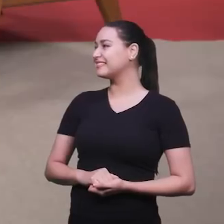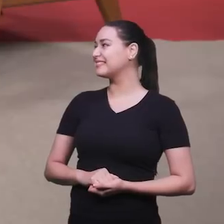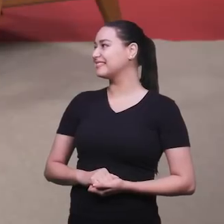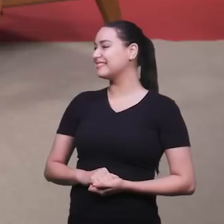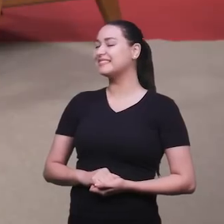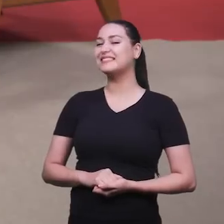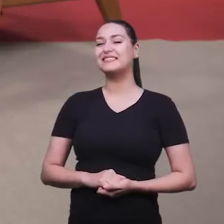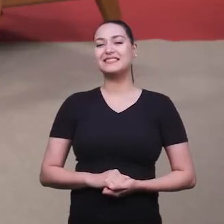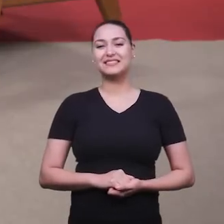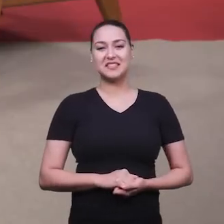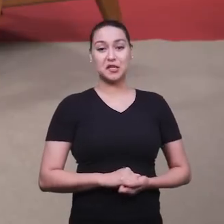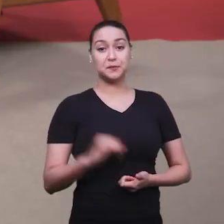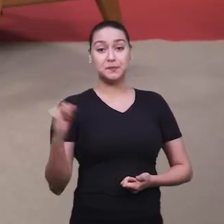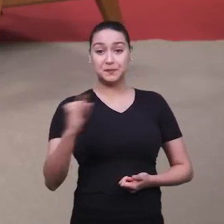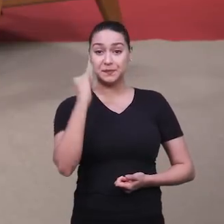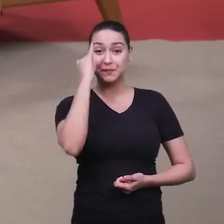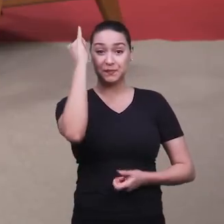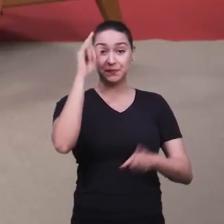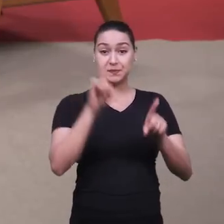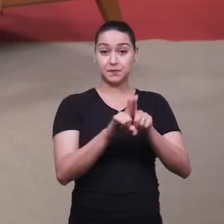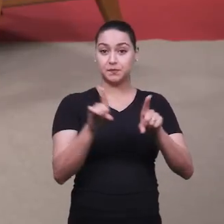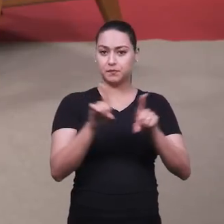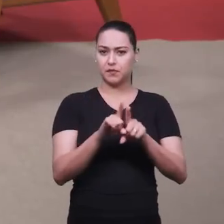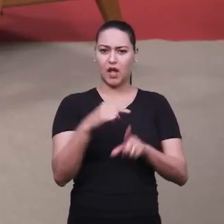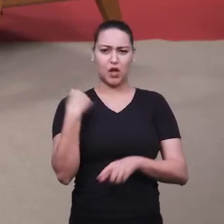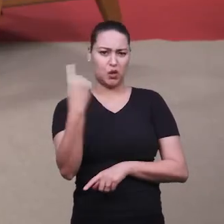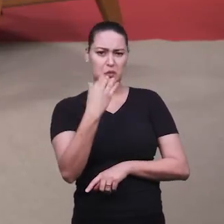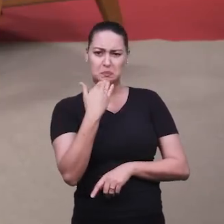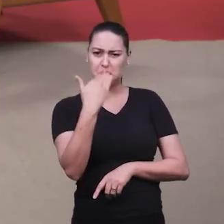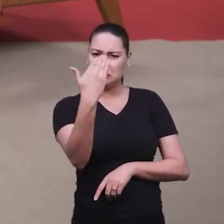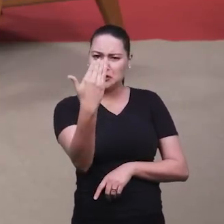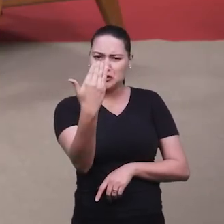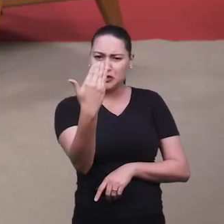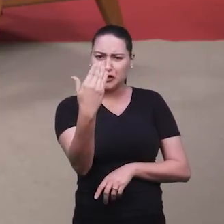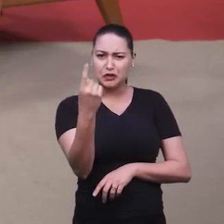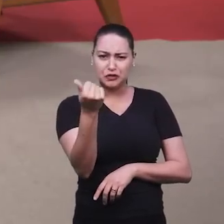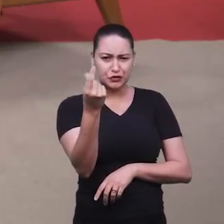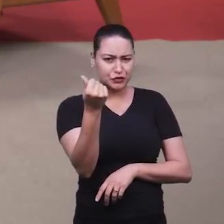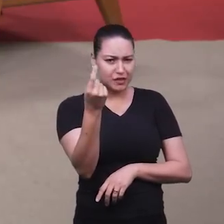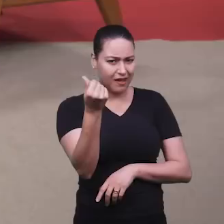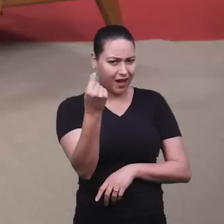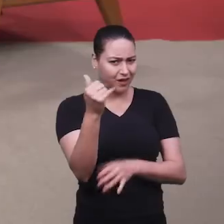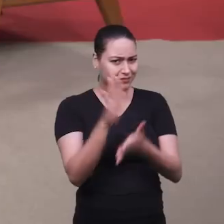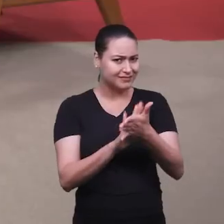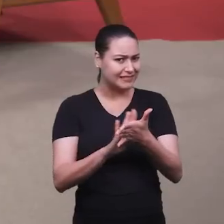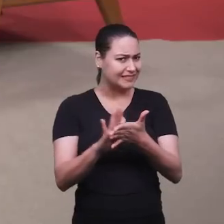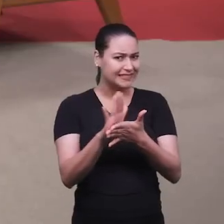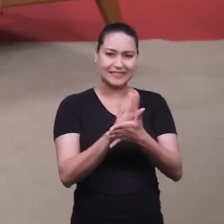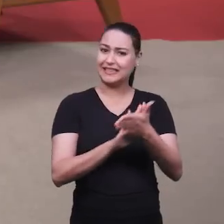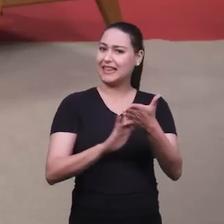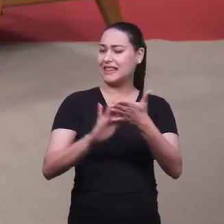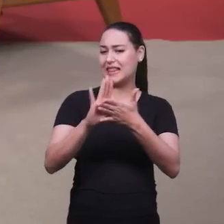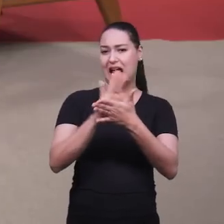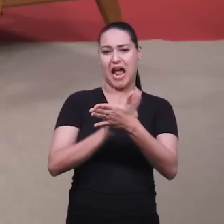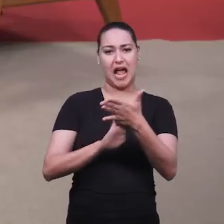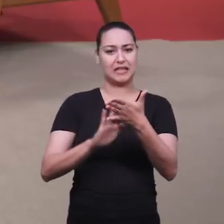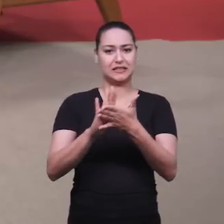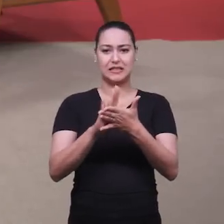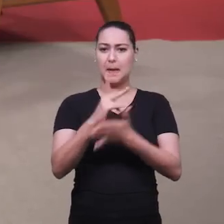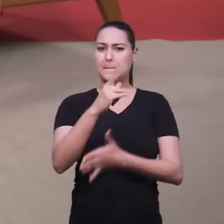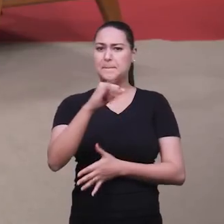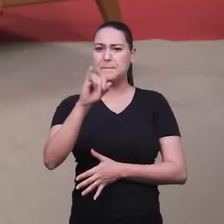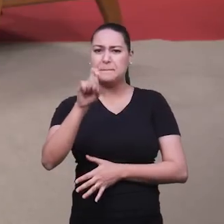esta ligação. E é importante também ressaltar que nós não vamos pedir nada a você, nenhuma contribuição financeira,